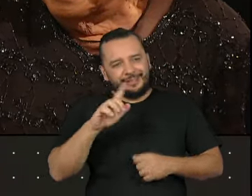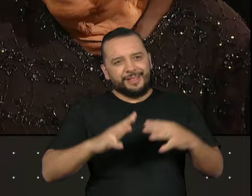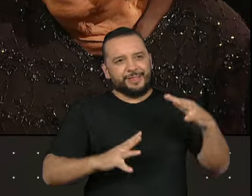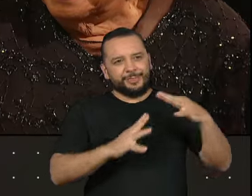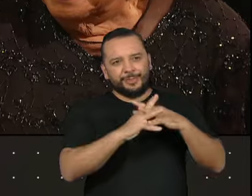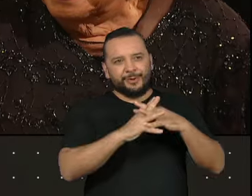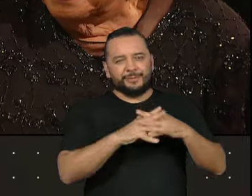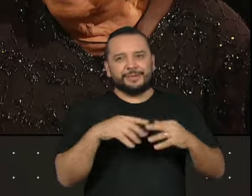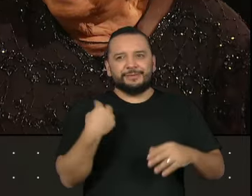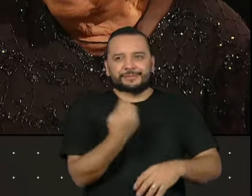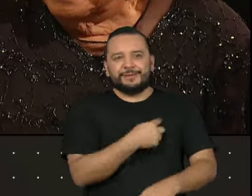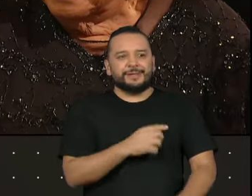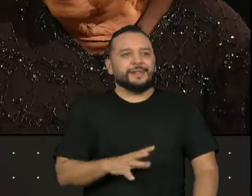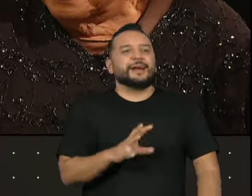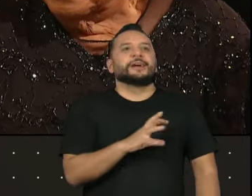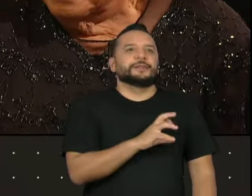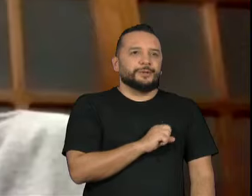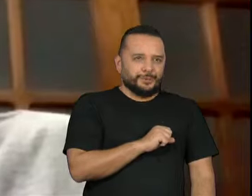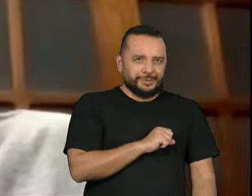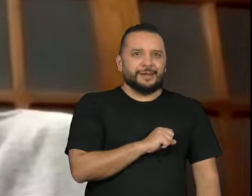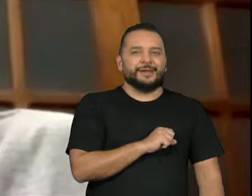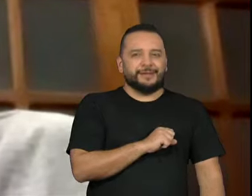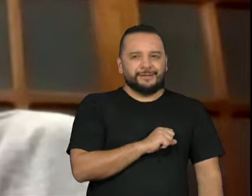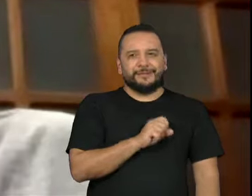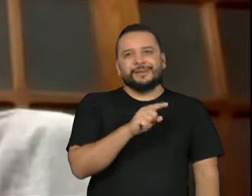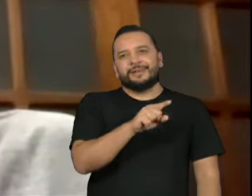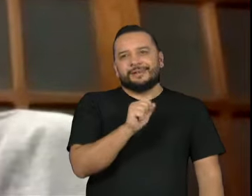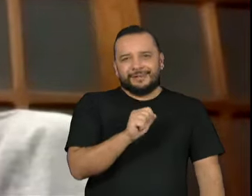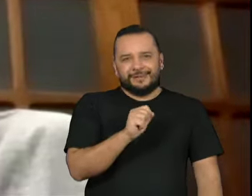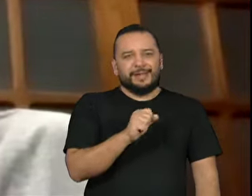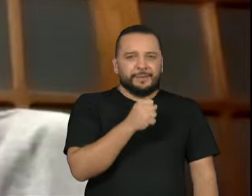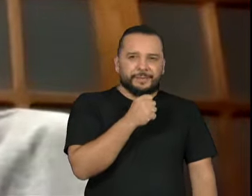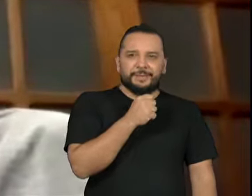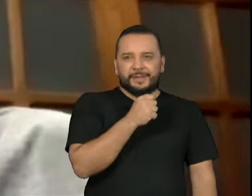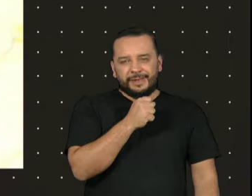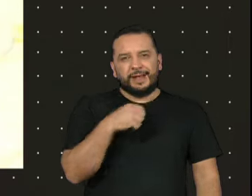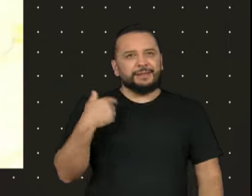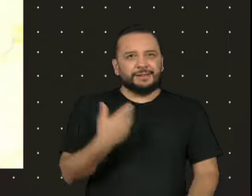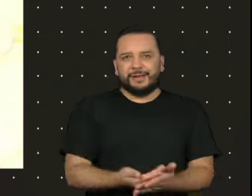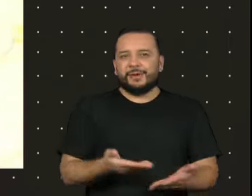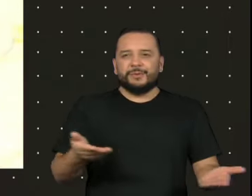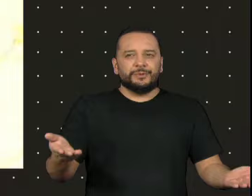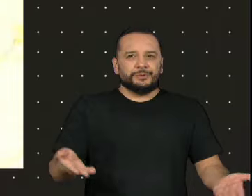lá fazendo a coisa da gente. E adoramos ela até hoje.